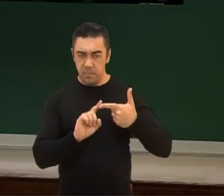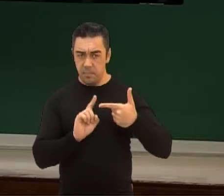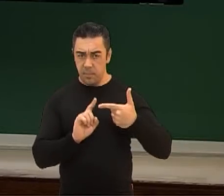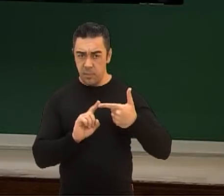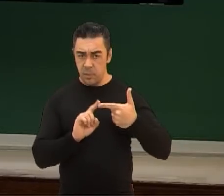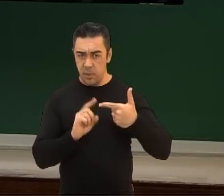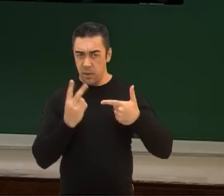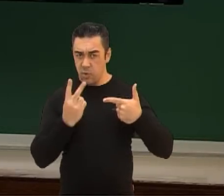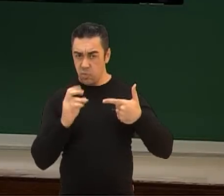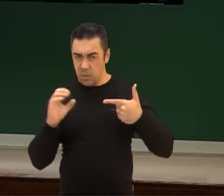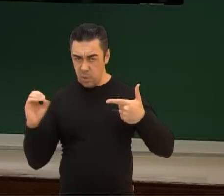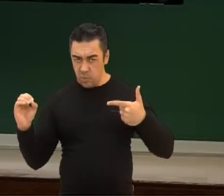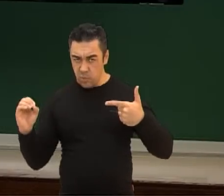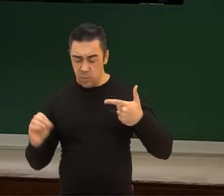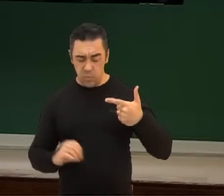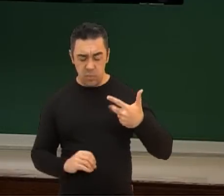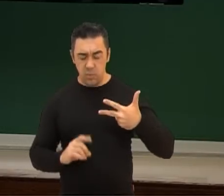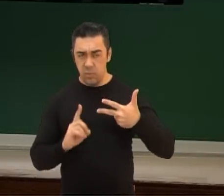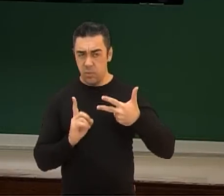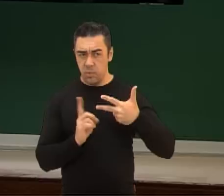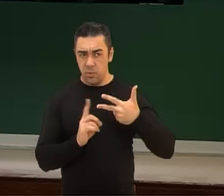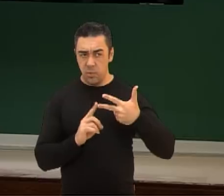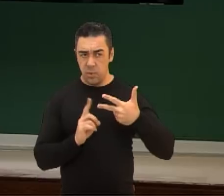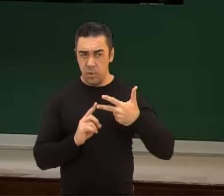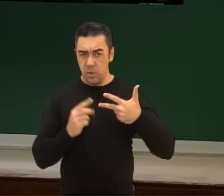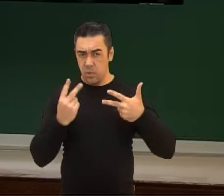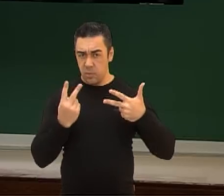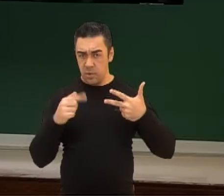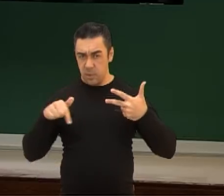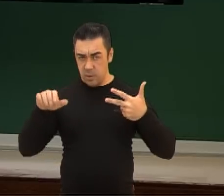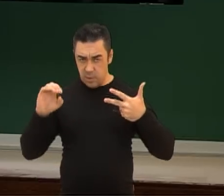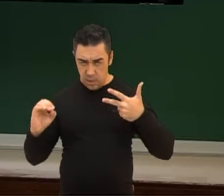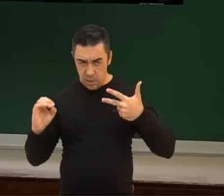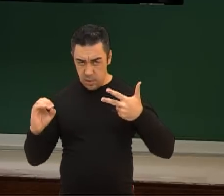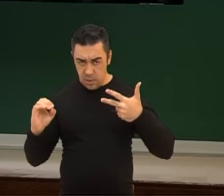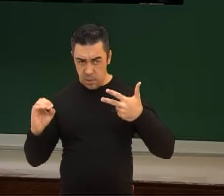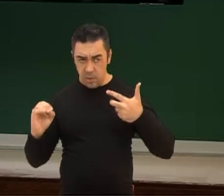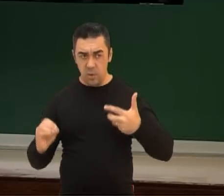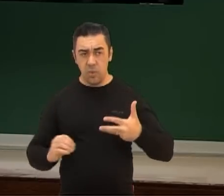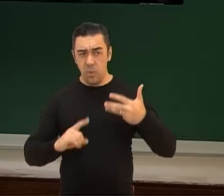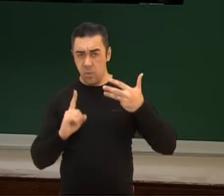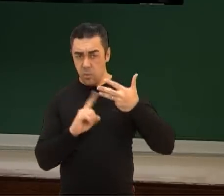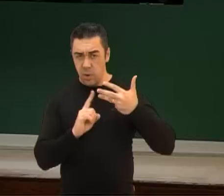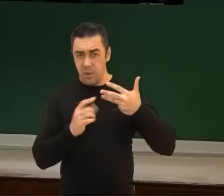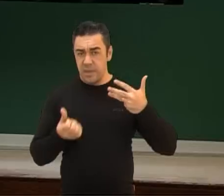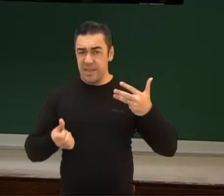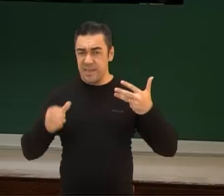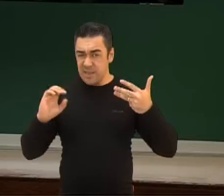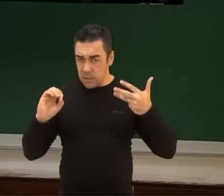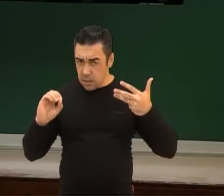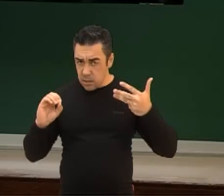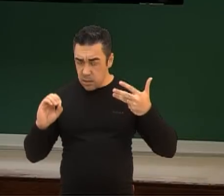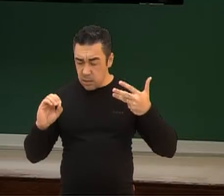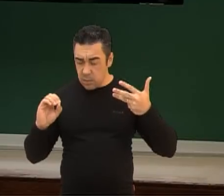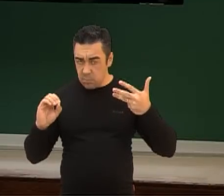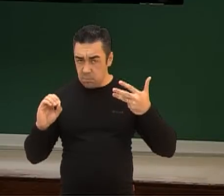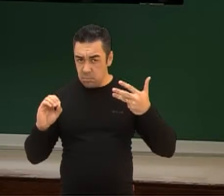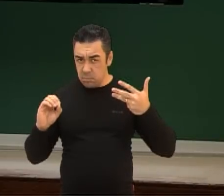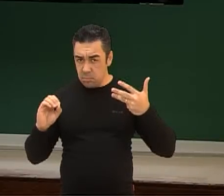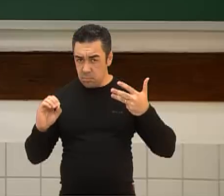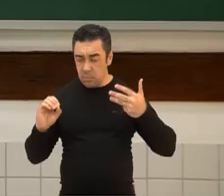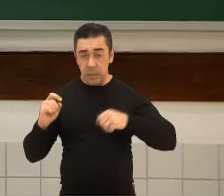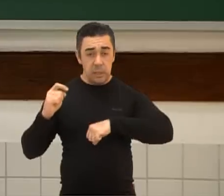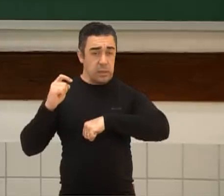de 200 graus? Um ângulo de 270 graus? Ou um ângulo de 60